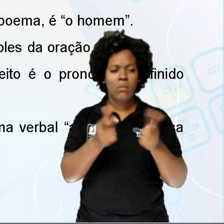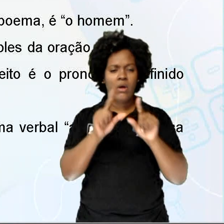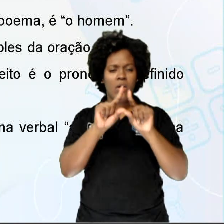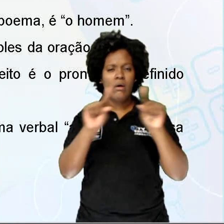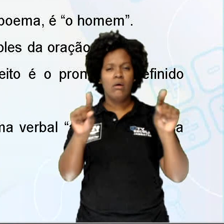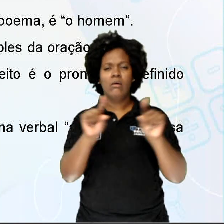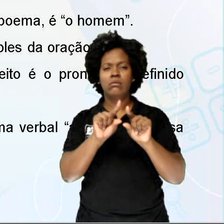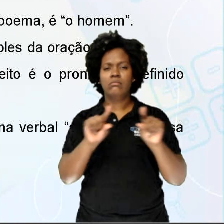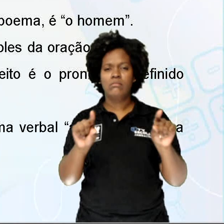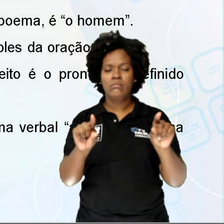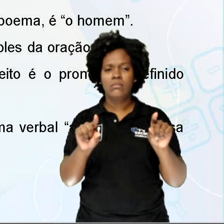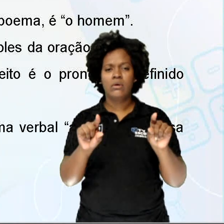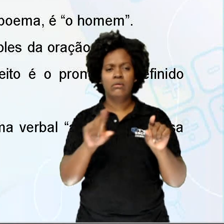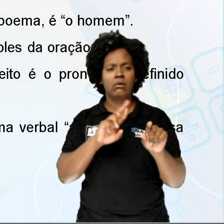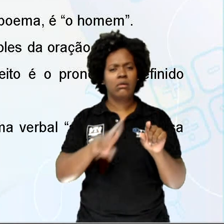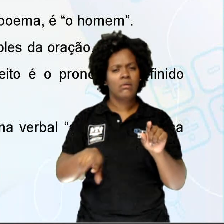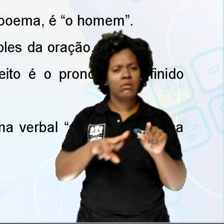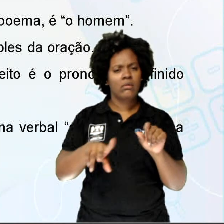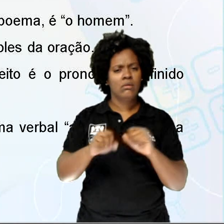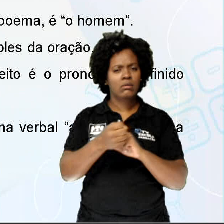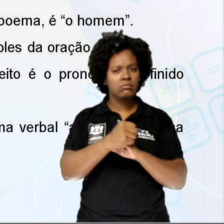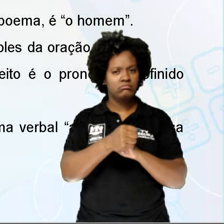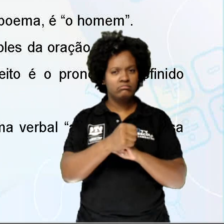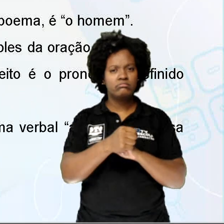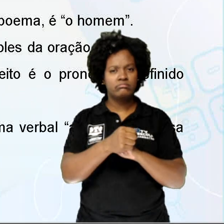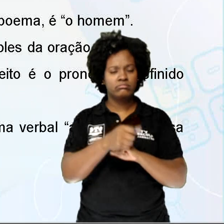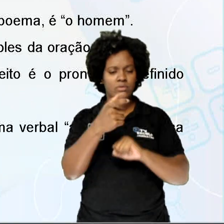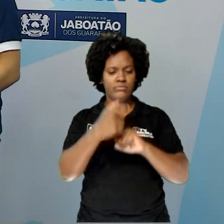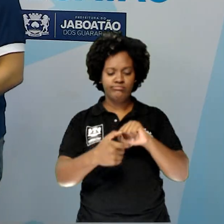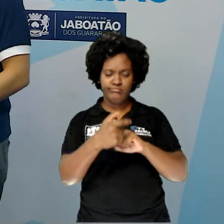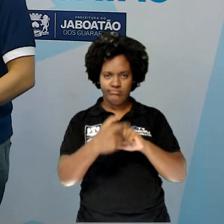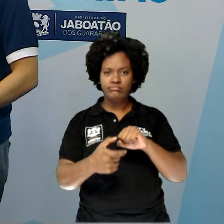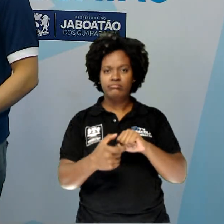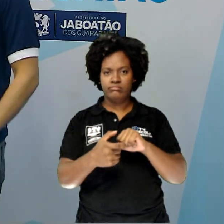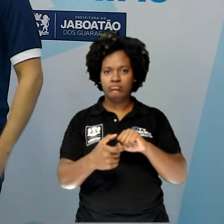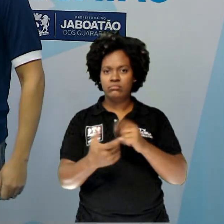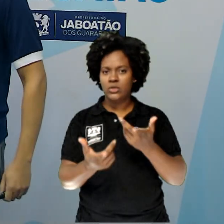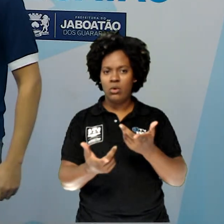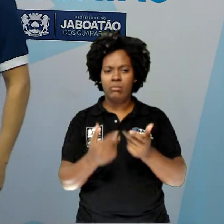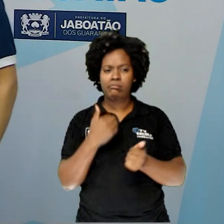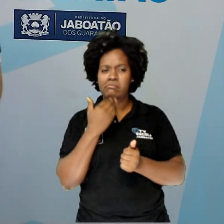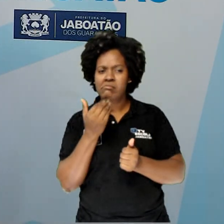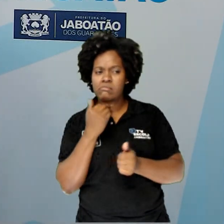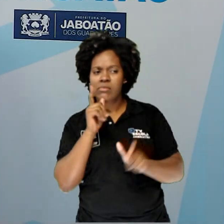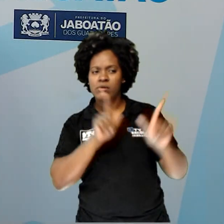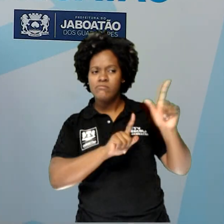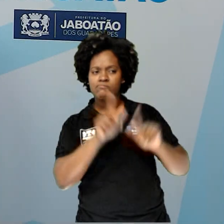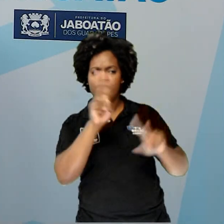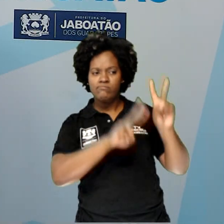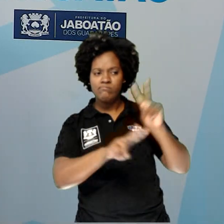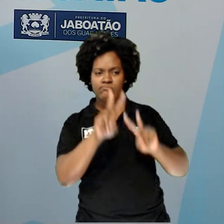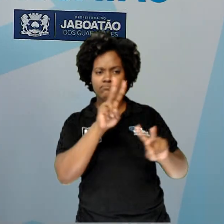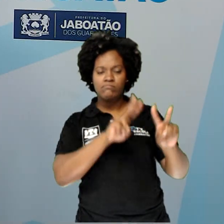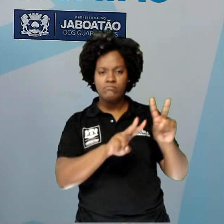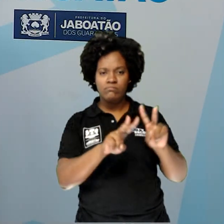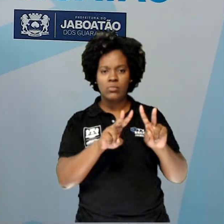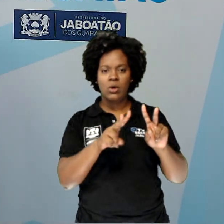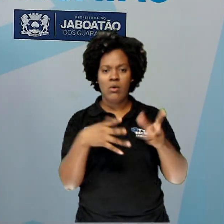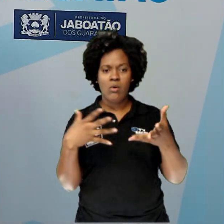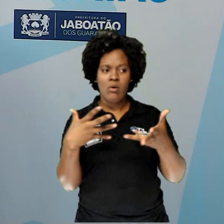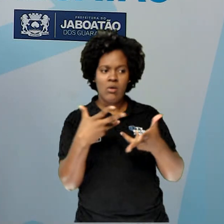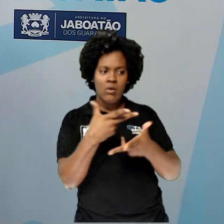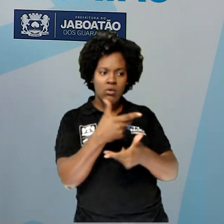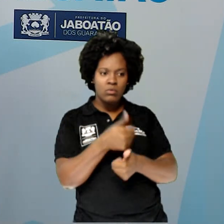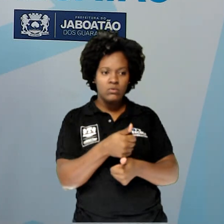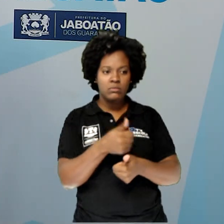oração sem sujeito. Olha só, pessoal. Ao dizer ninguém assistiu ao formidável enterro, assistir é o